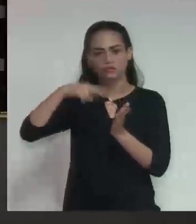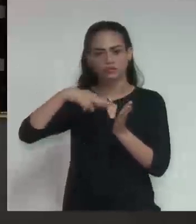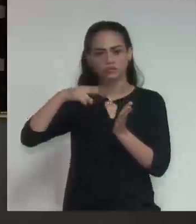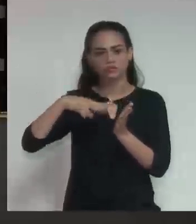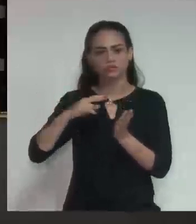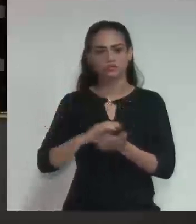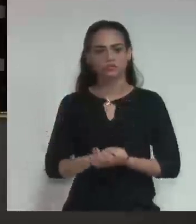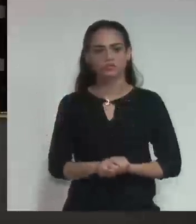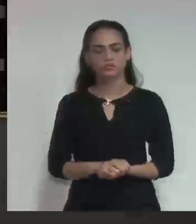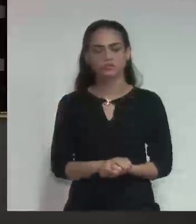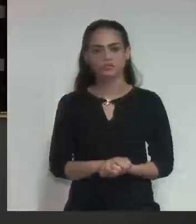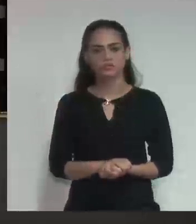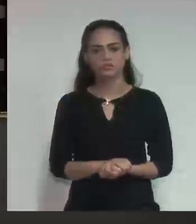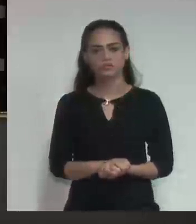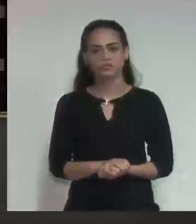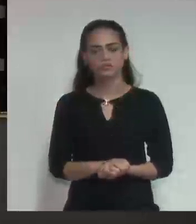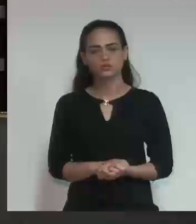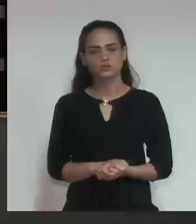bíblico.